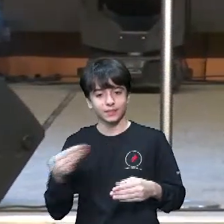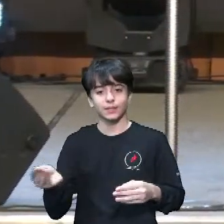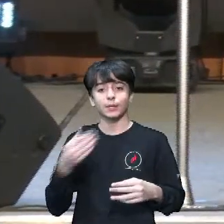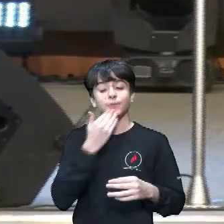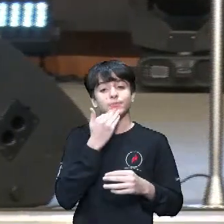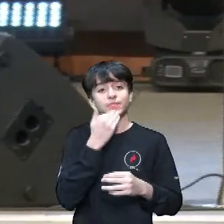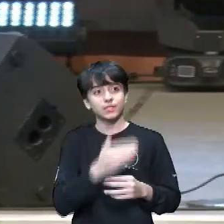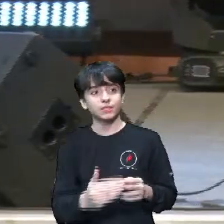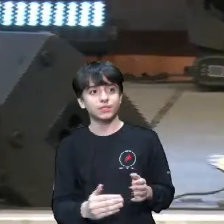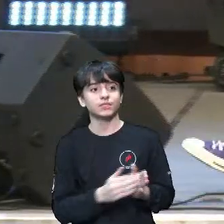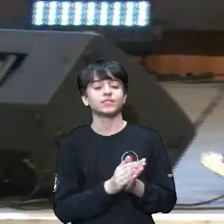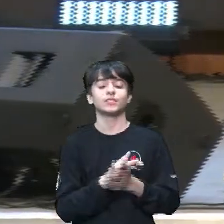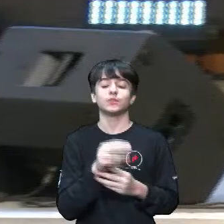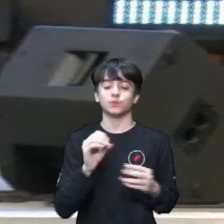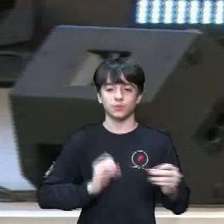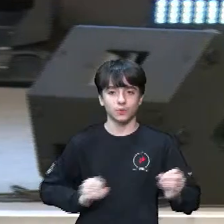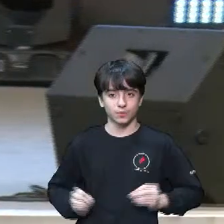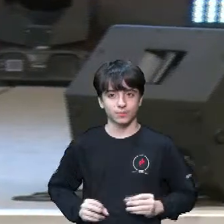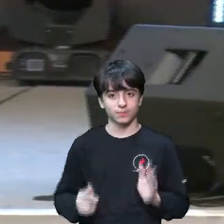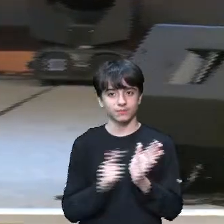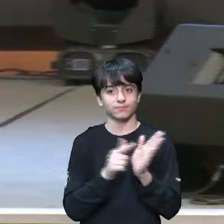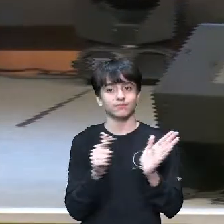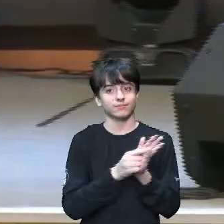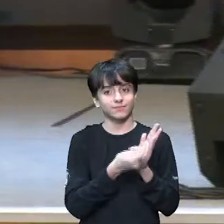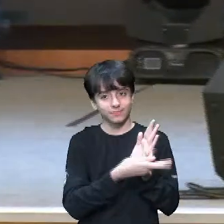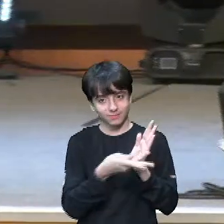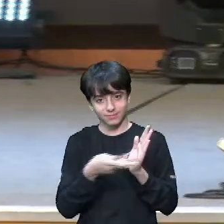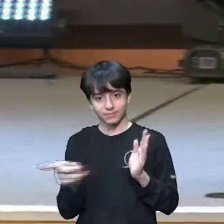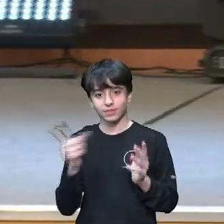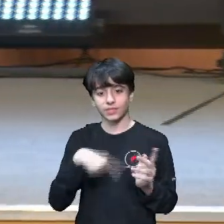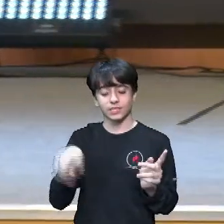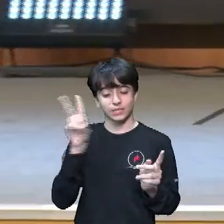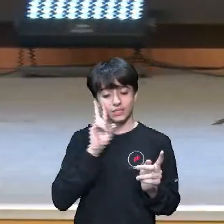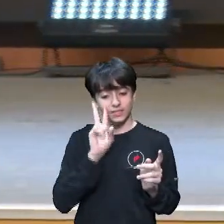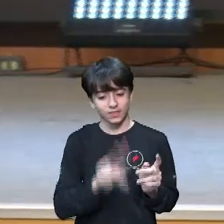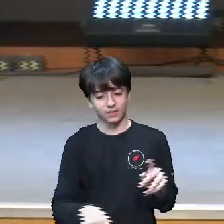distribuam, enquanto nós estivermos distribuindo os envelopes, você vai ver aqui algumas